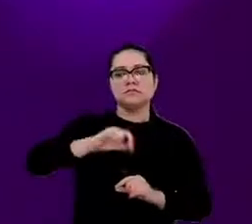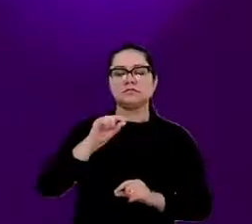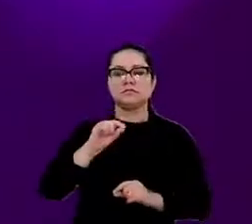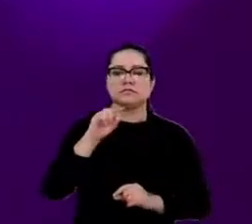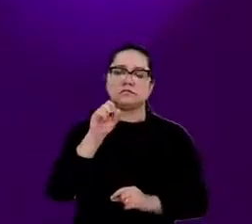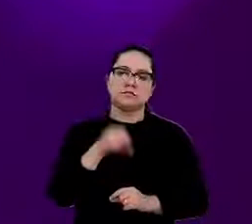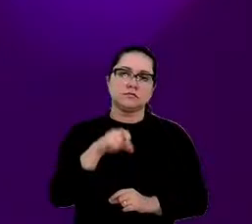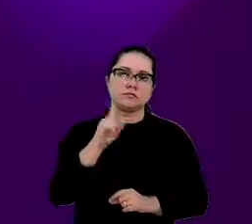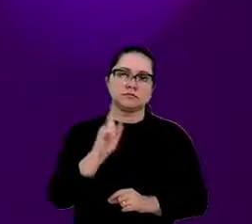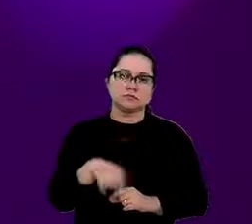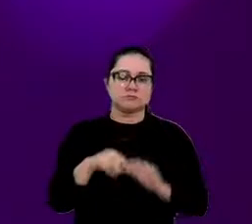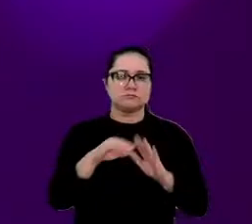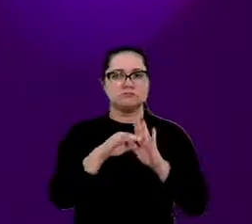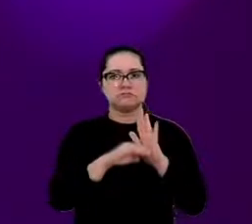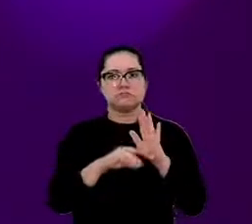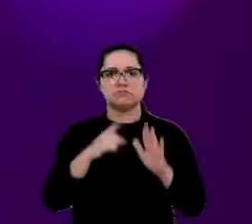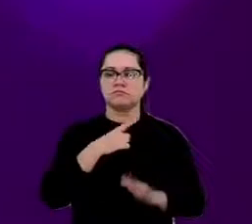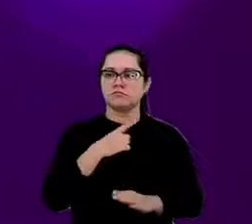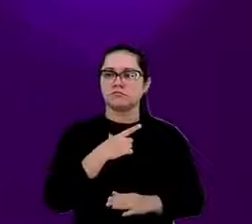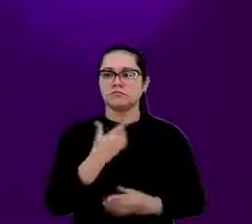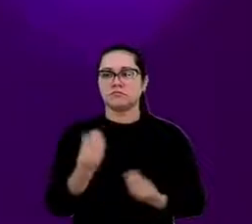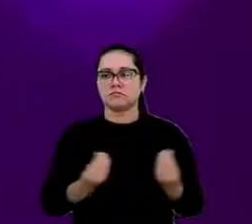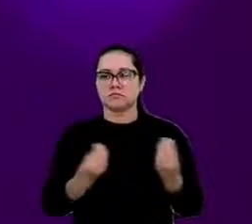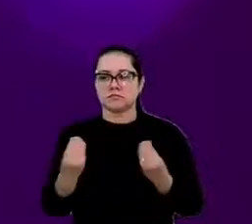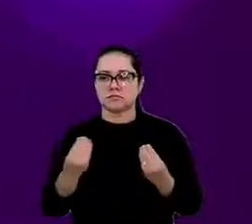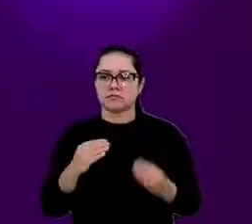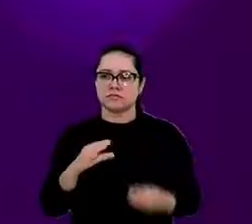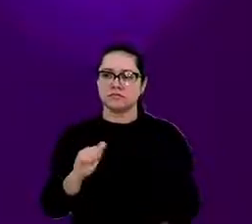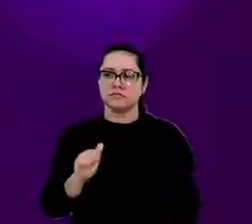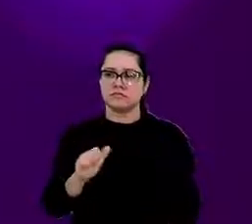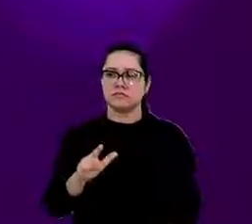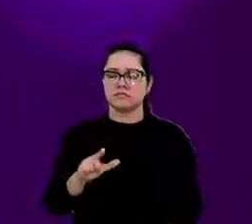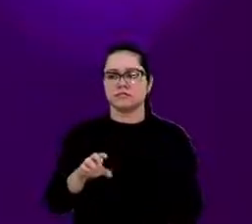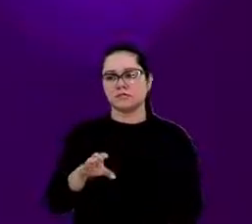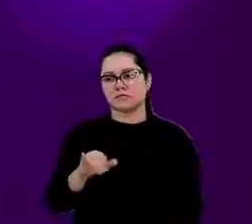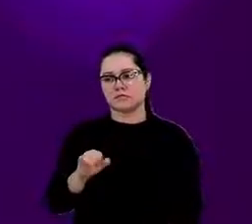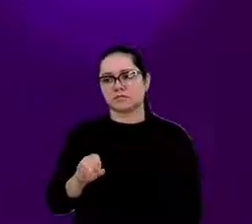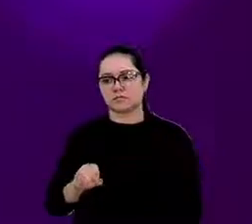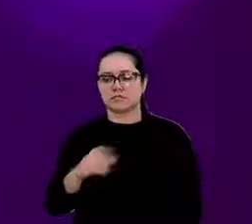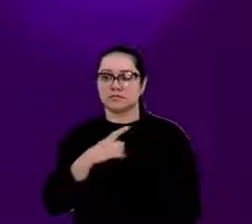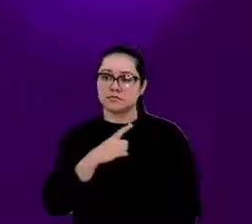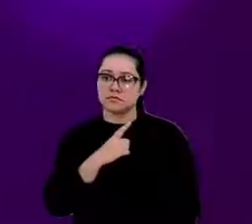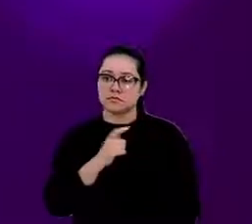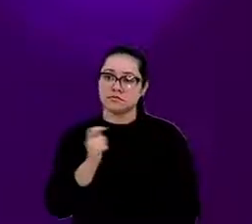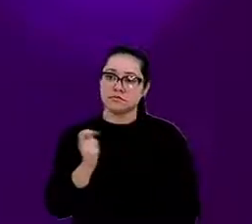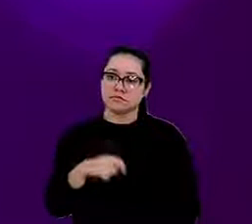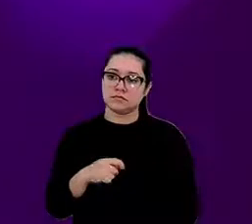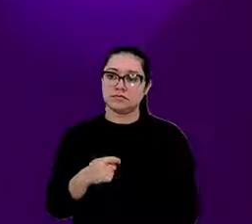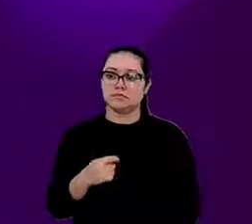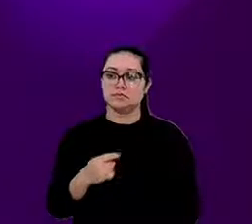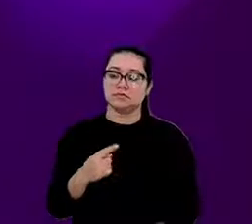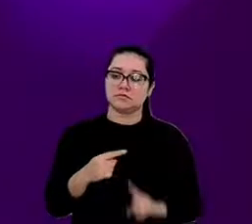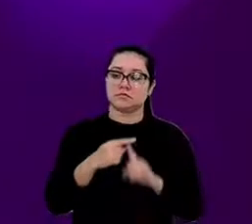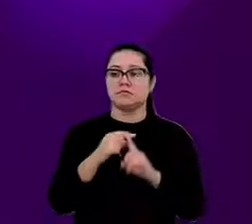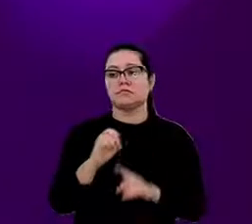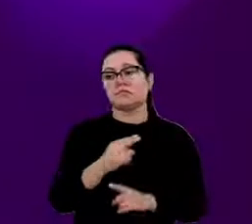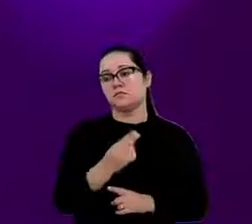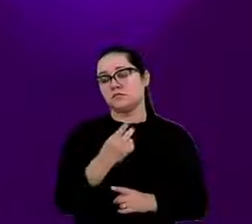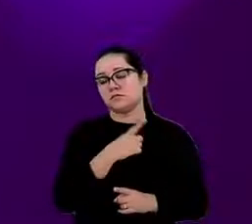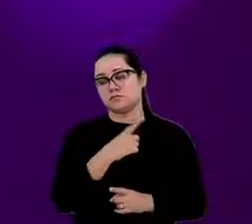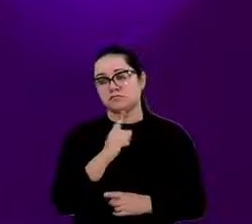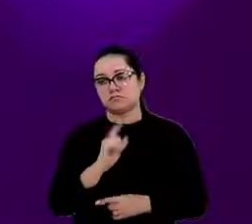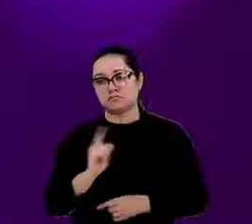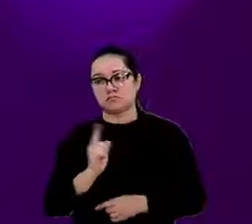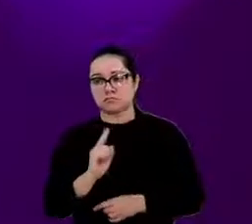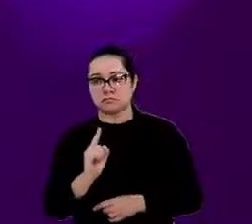são calcificadas, como é que é o aspecto desse cálcio, se existe remodelamento positivo, auxiliando no diagnóstico das síndromes coronarianas